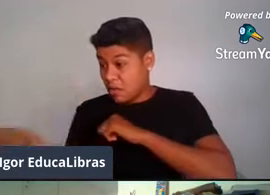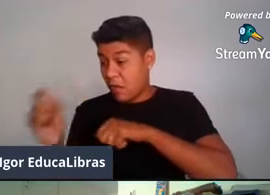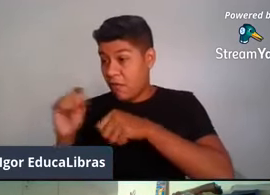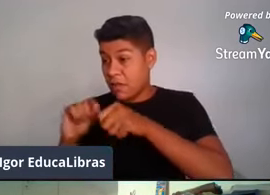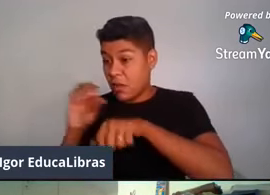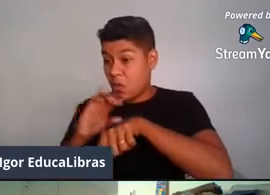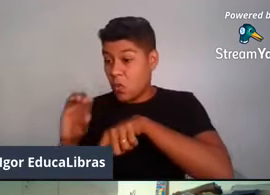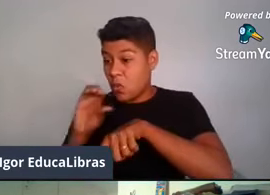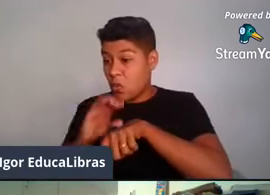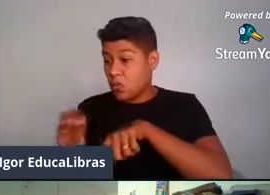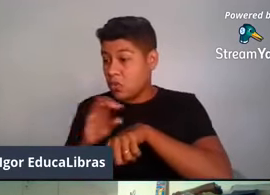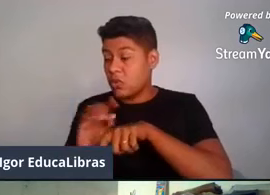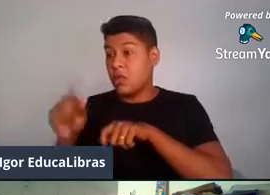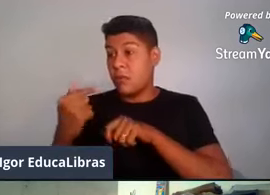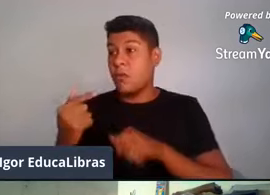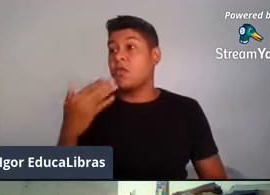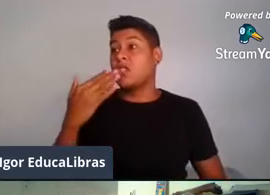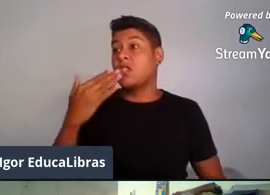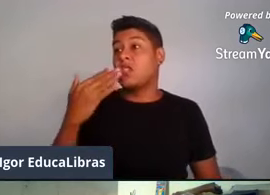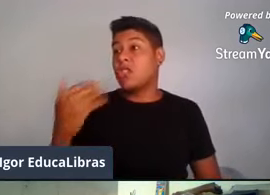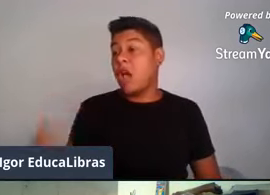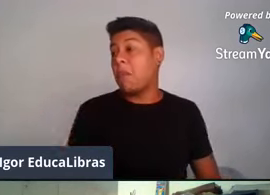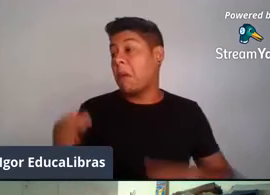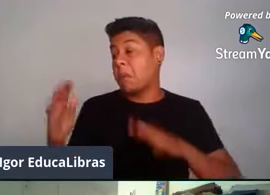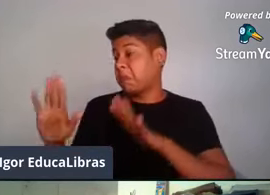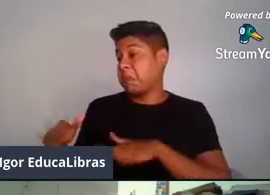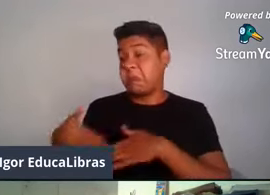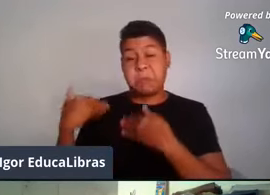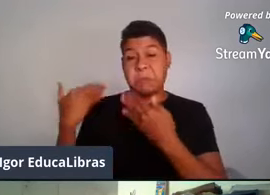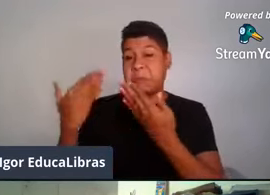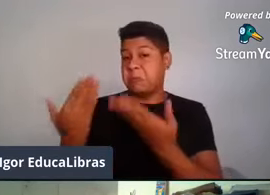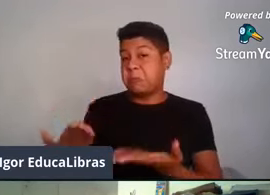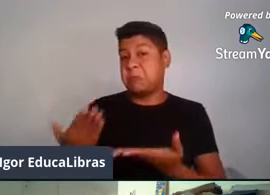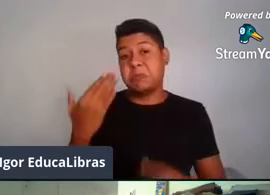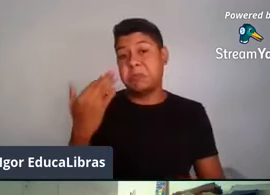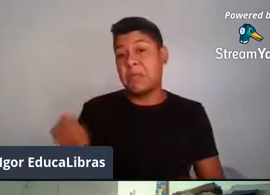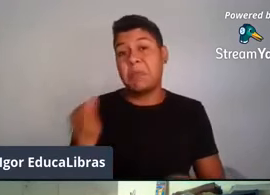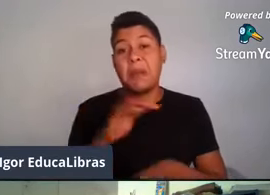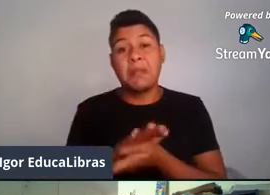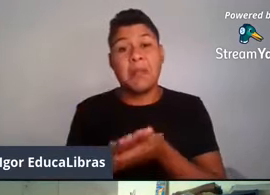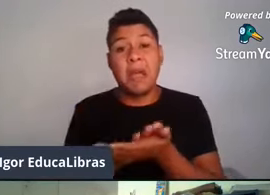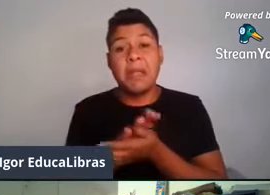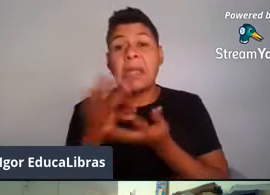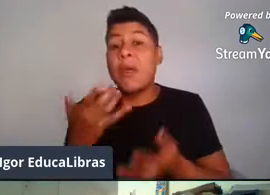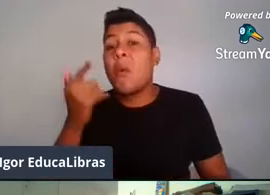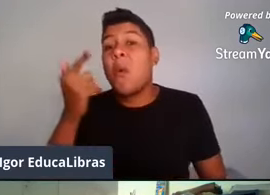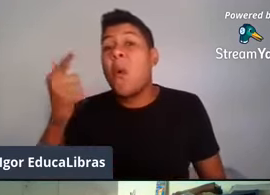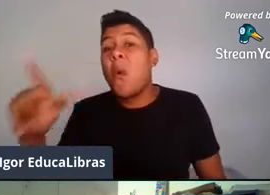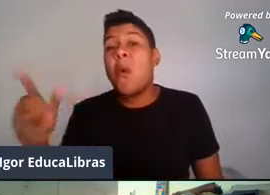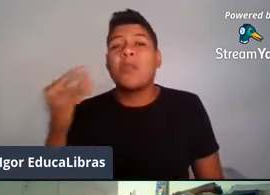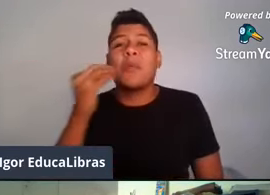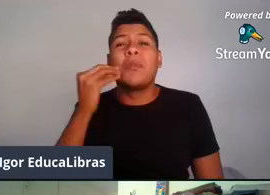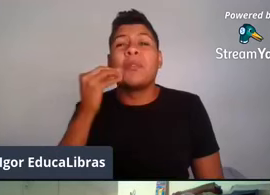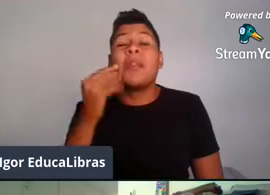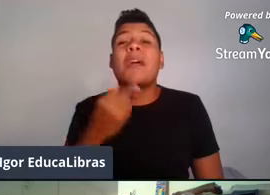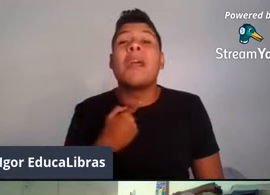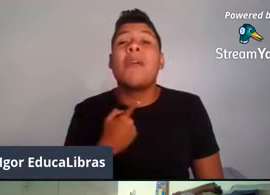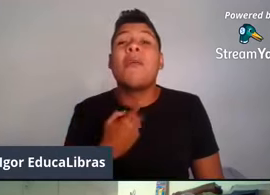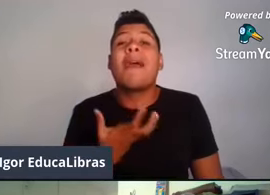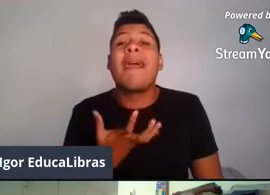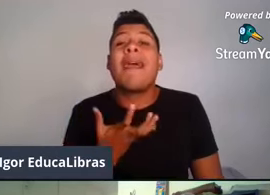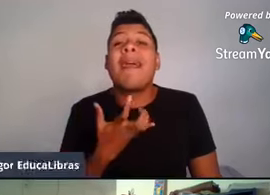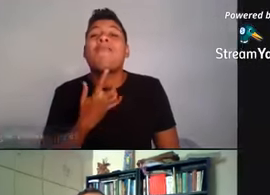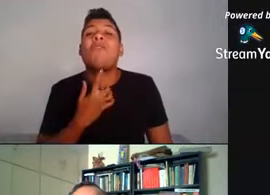depois disse que me chamaria, e até hoje não chamou, então eu estou procurando uma outra oportunidade onde eu possa trabalhar mesmo, de